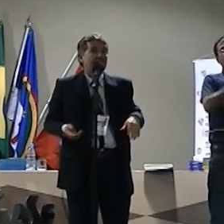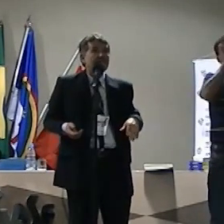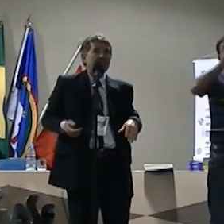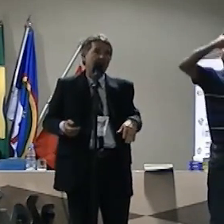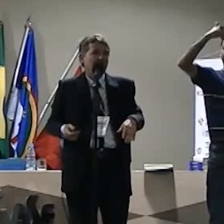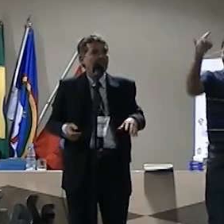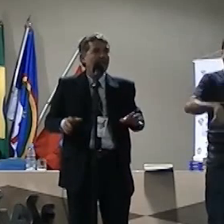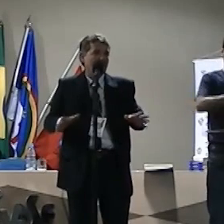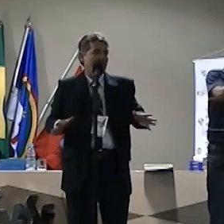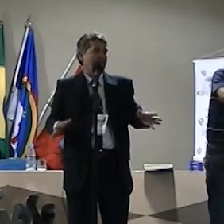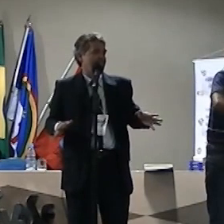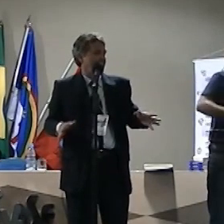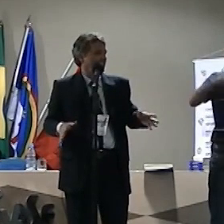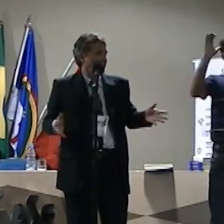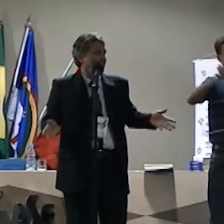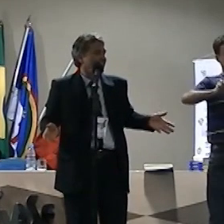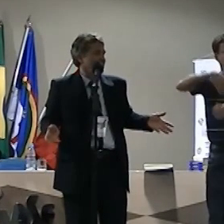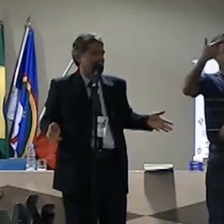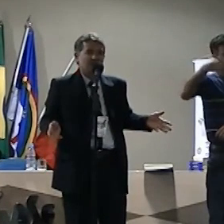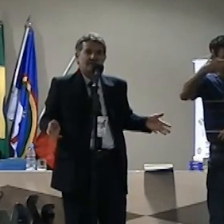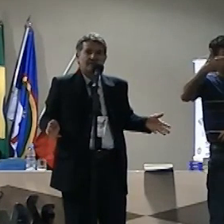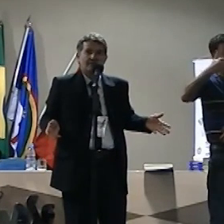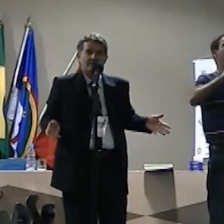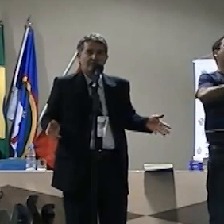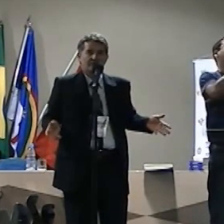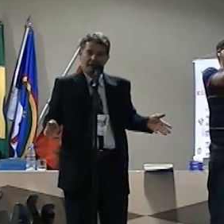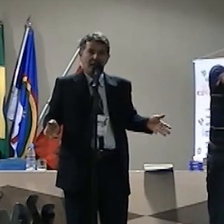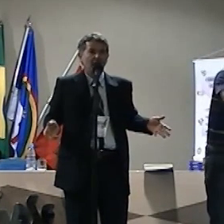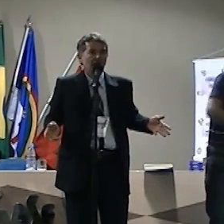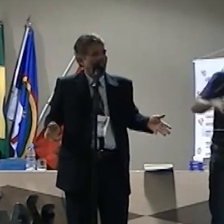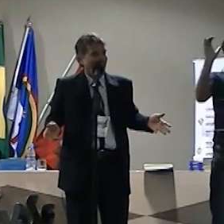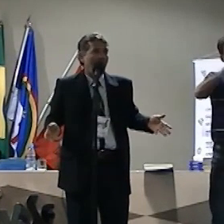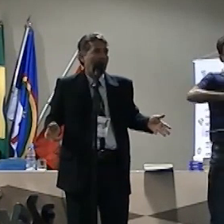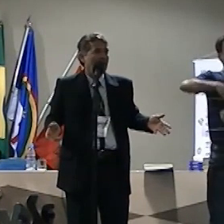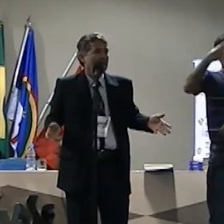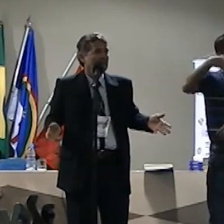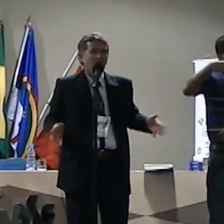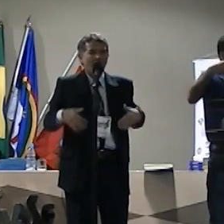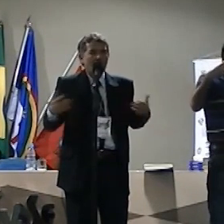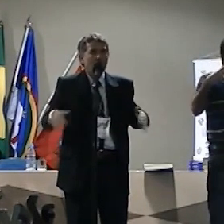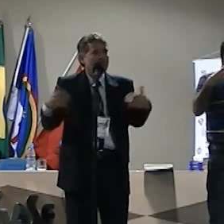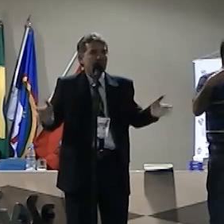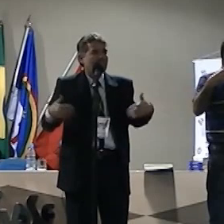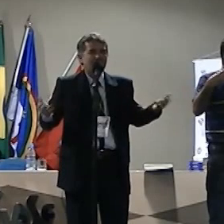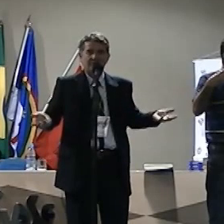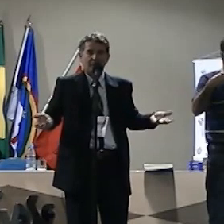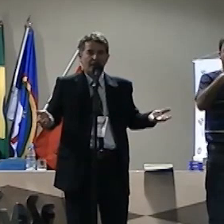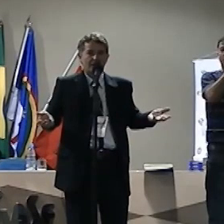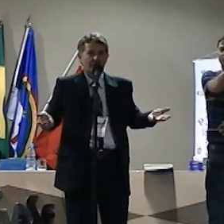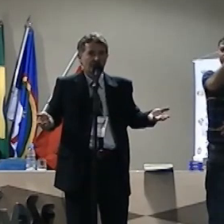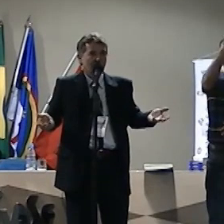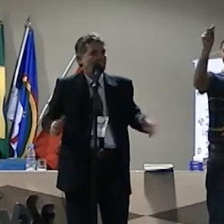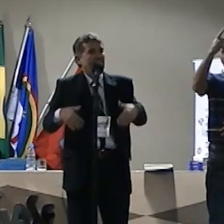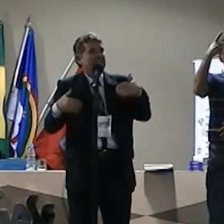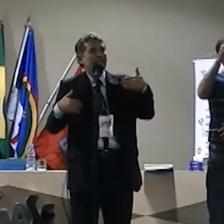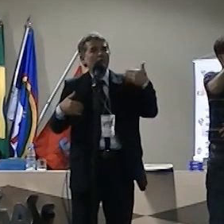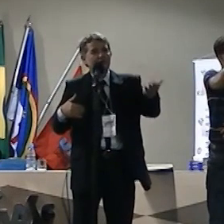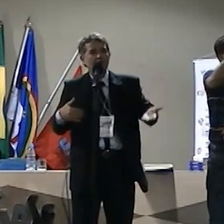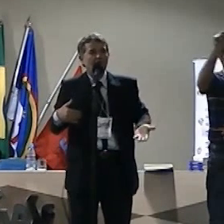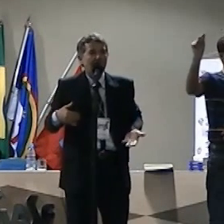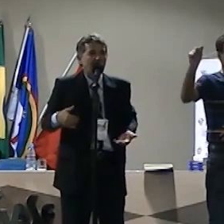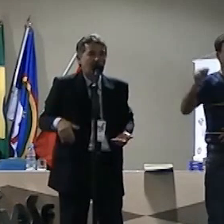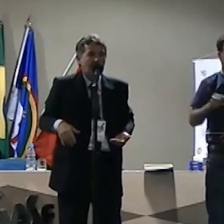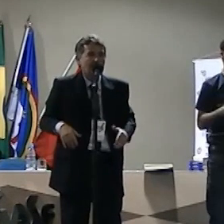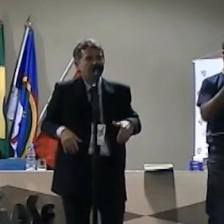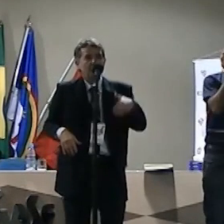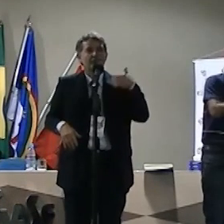terceira vez ele diz, aí a gente aprende. Quantas vezes? Não é não? Muita gente passa por isso. Quantas vezes tem um conflito com